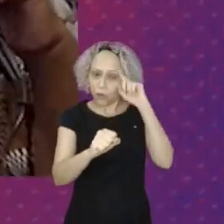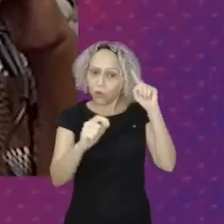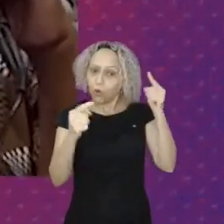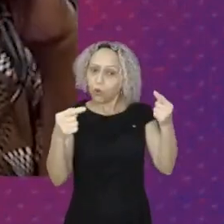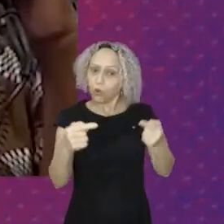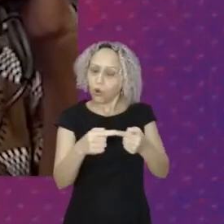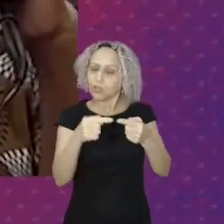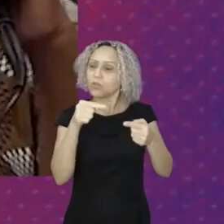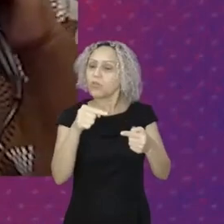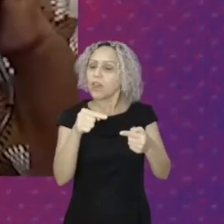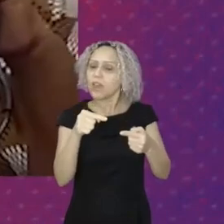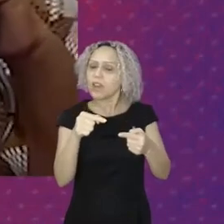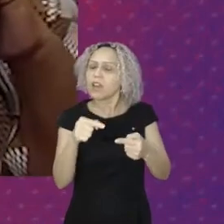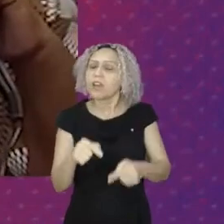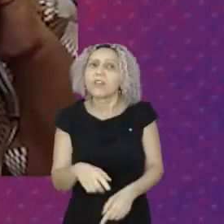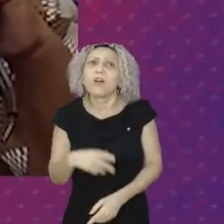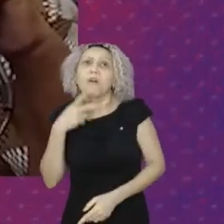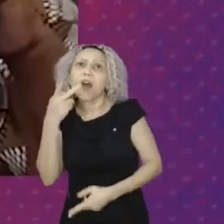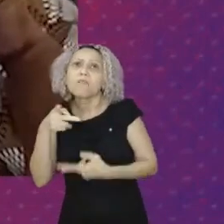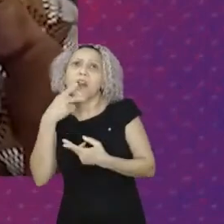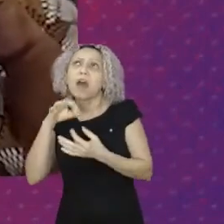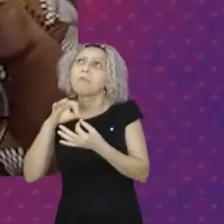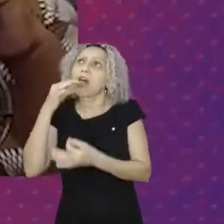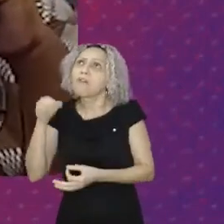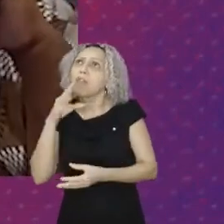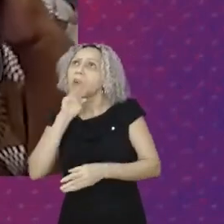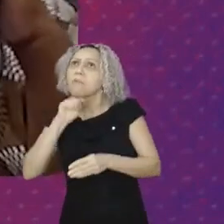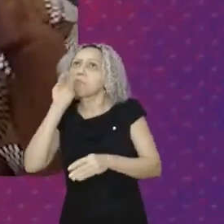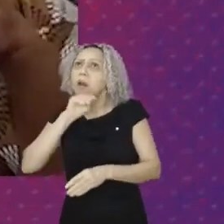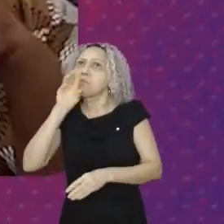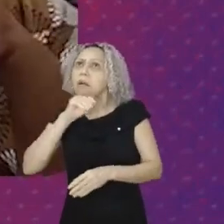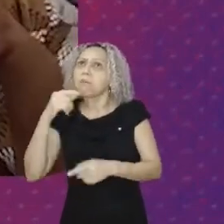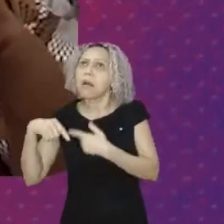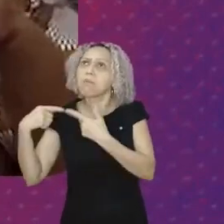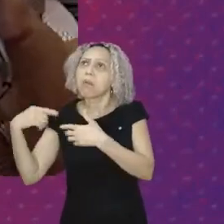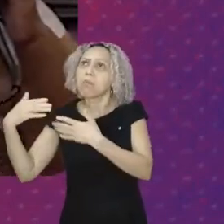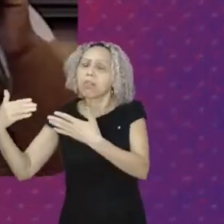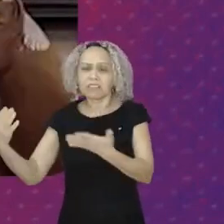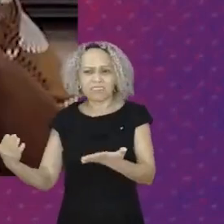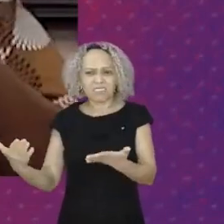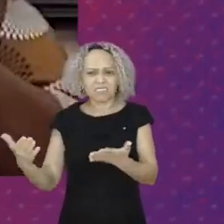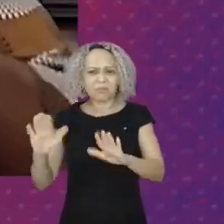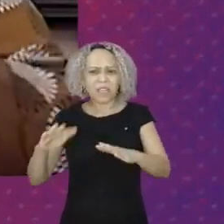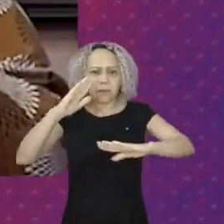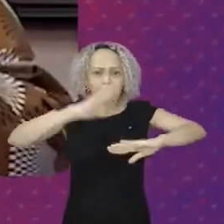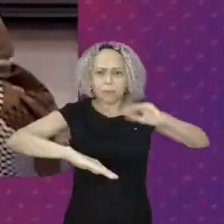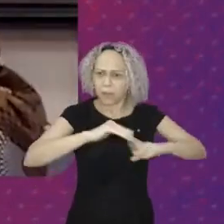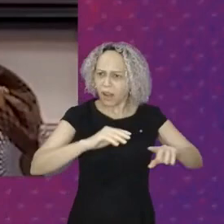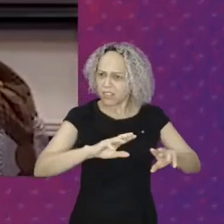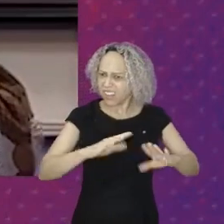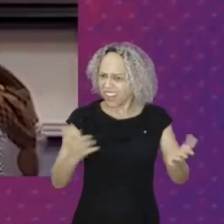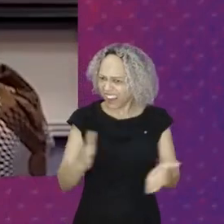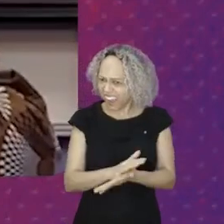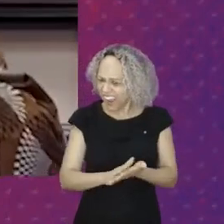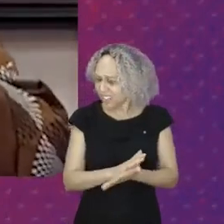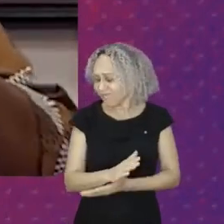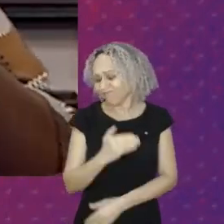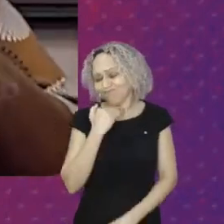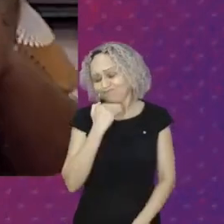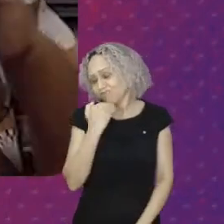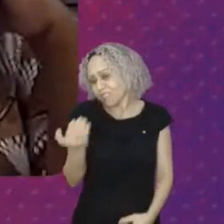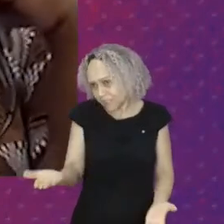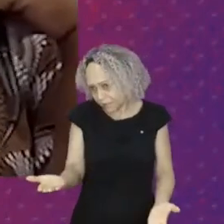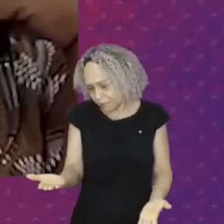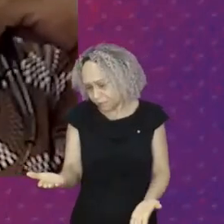um desafio aos professores aqui da pedagogia. Quais são os autores negros que estão